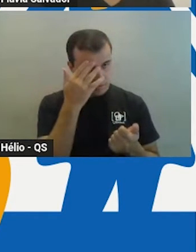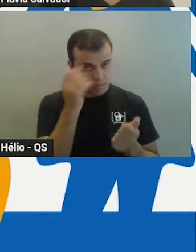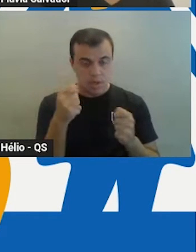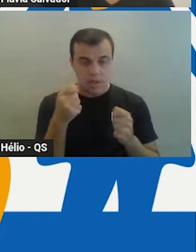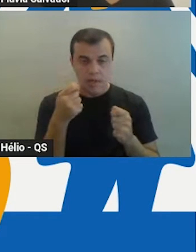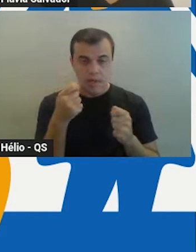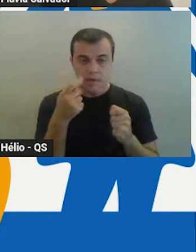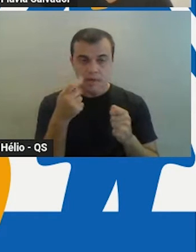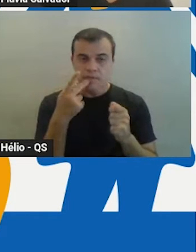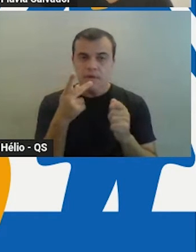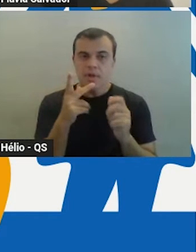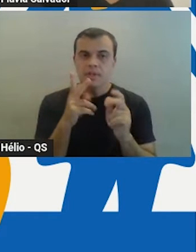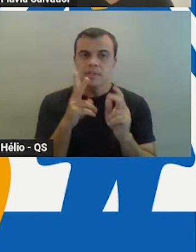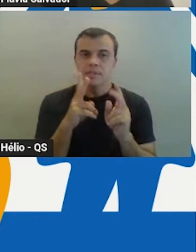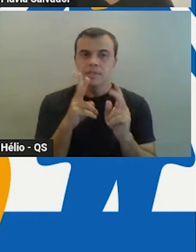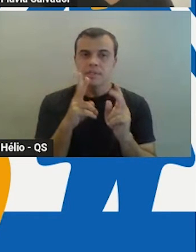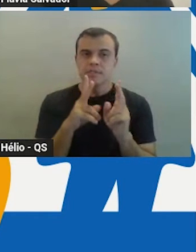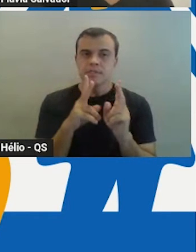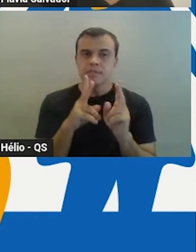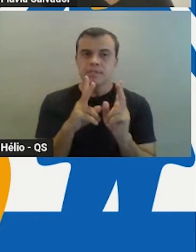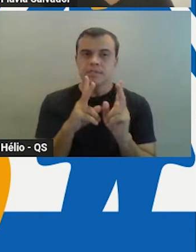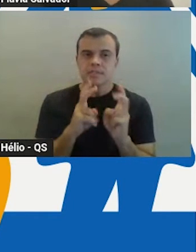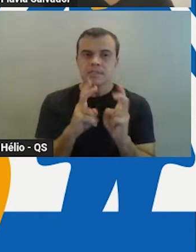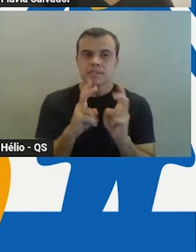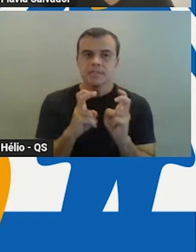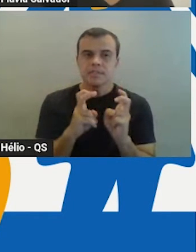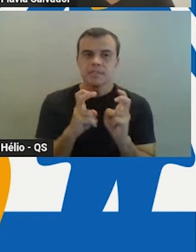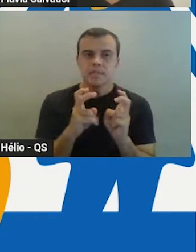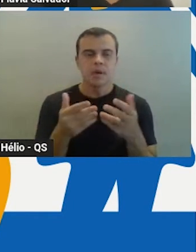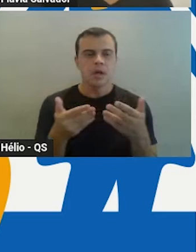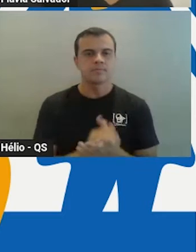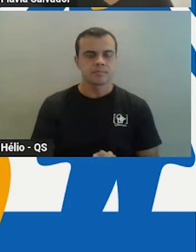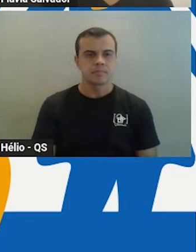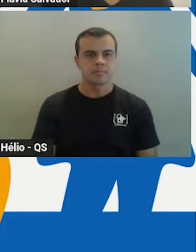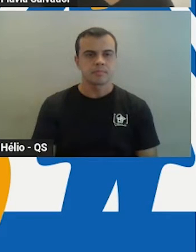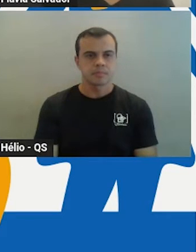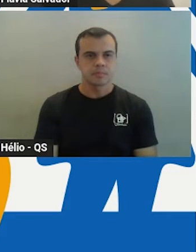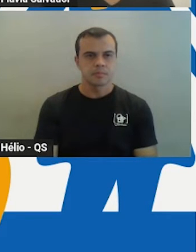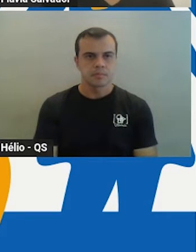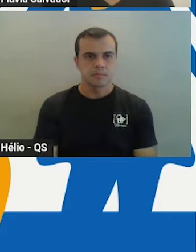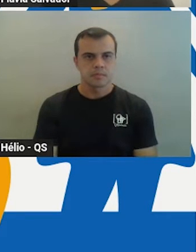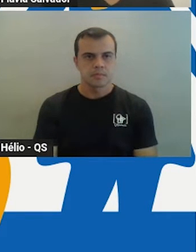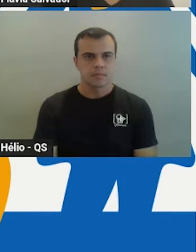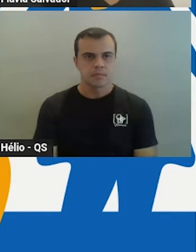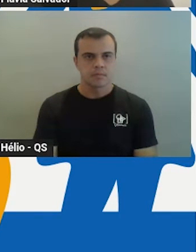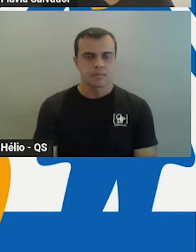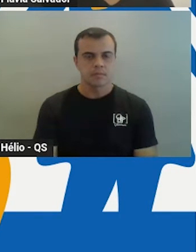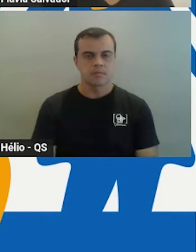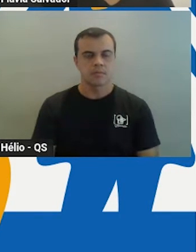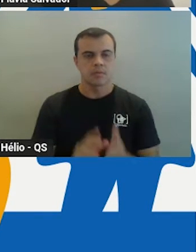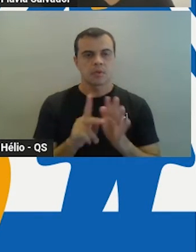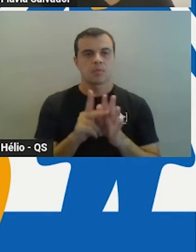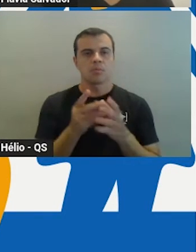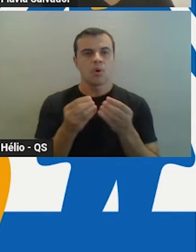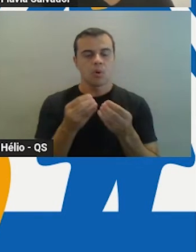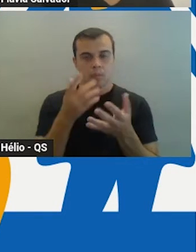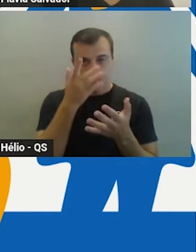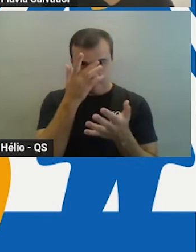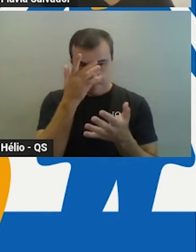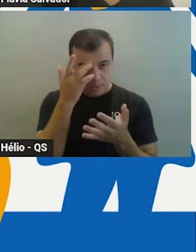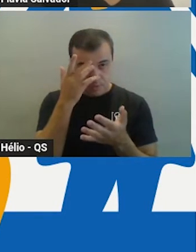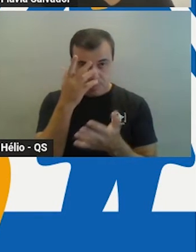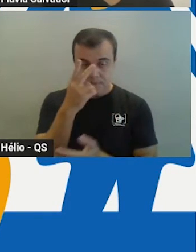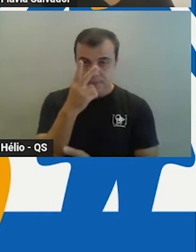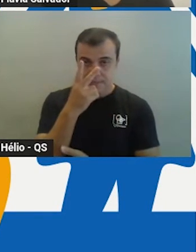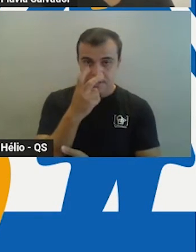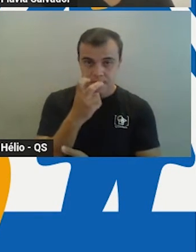mercadinho para eles experimentarem outra coisa. Que interessante, né? Como é que uma pessoa cega